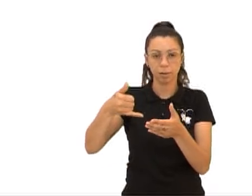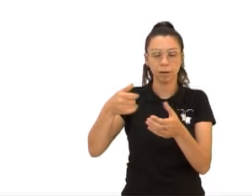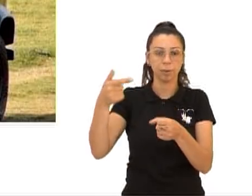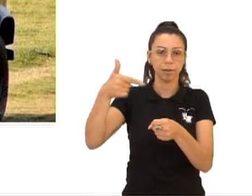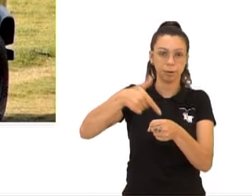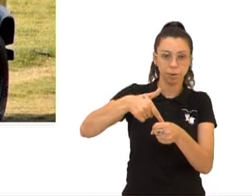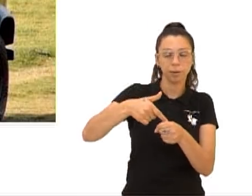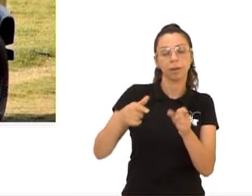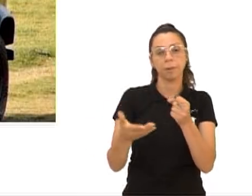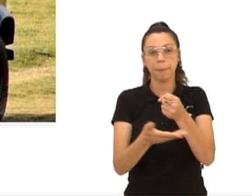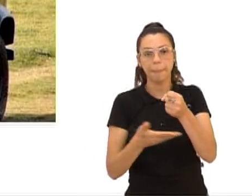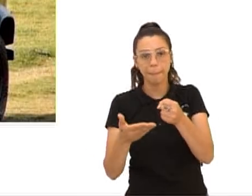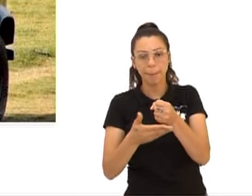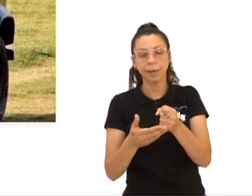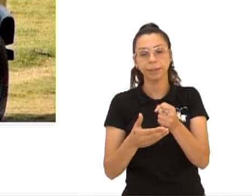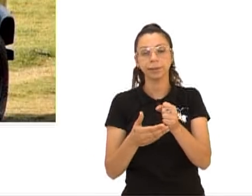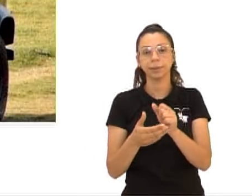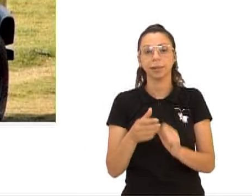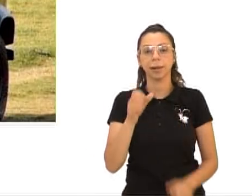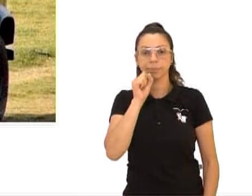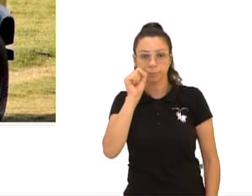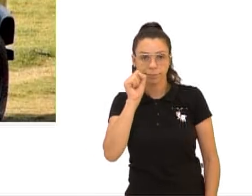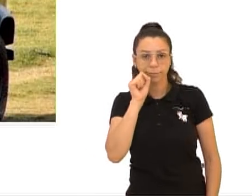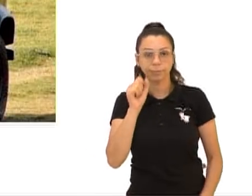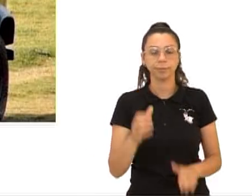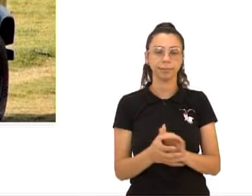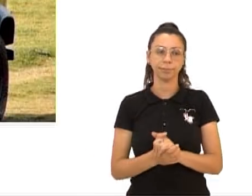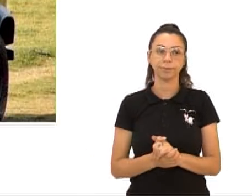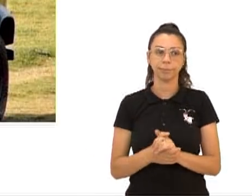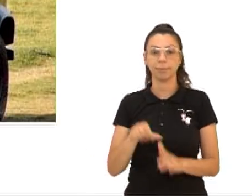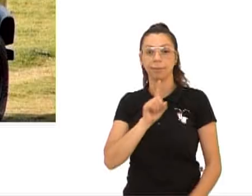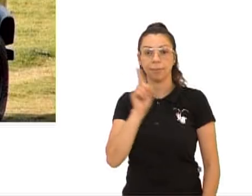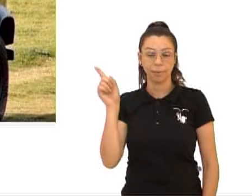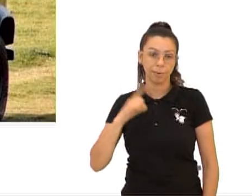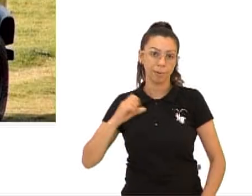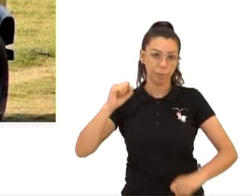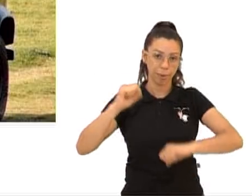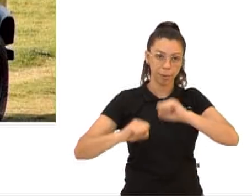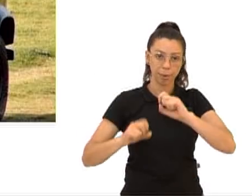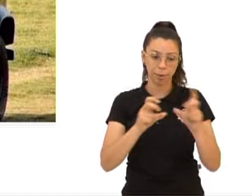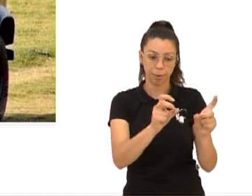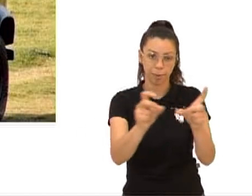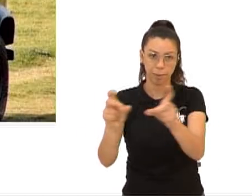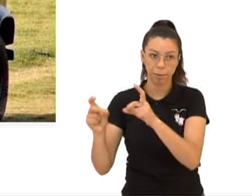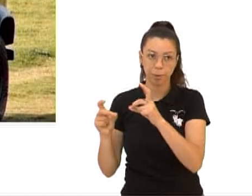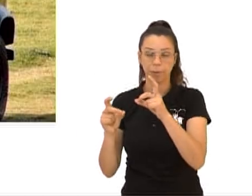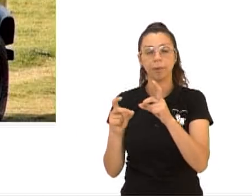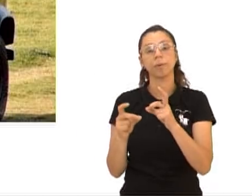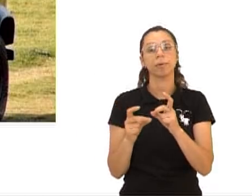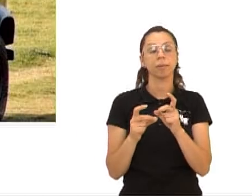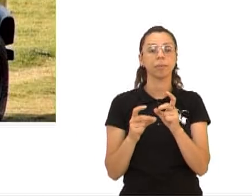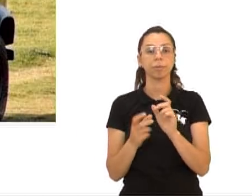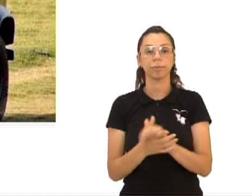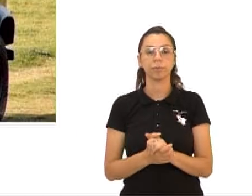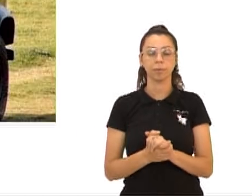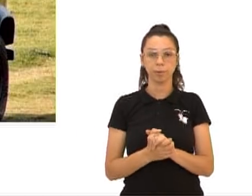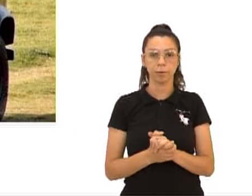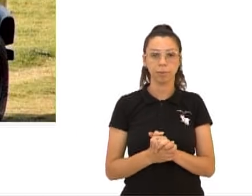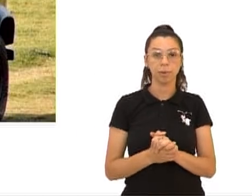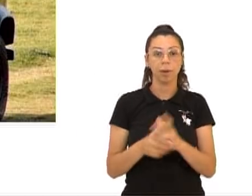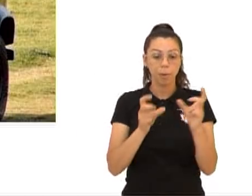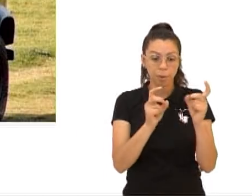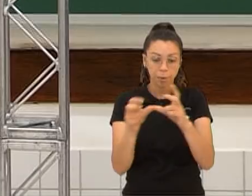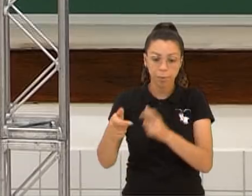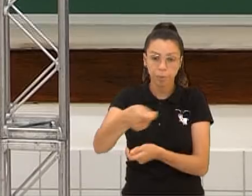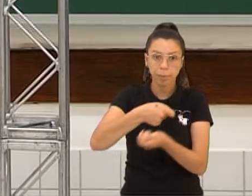a cana-de-açúcar. Aí o último setor, que é o comércio, ele vai, como não podia ser diferente, ele é baseado